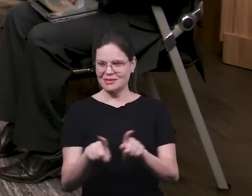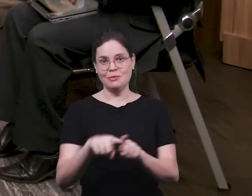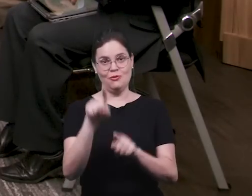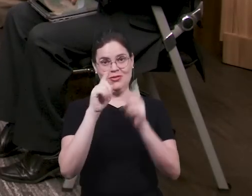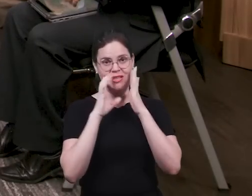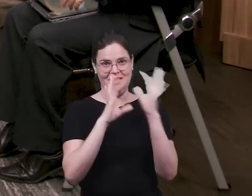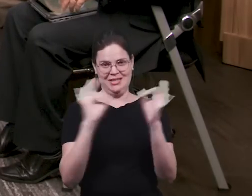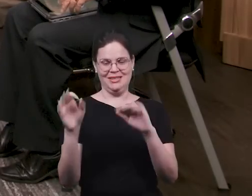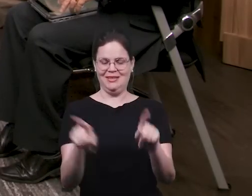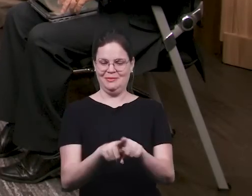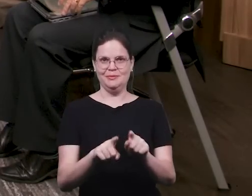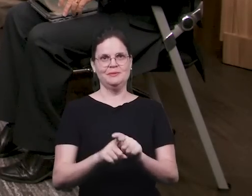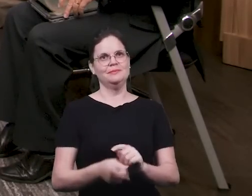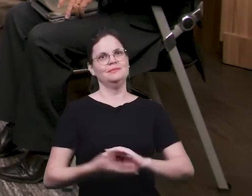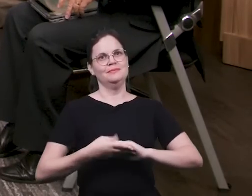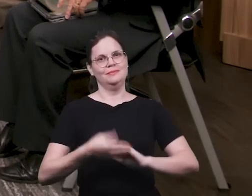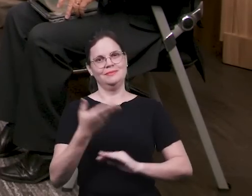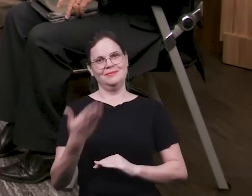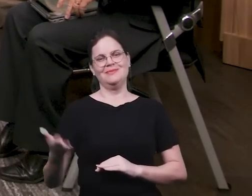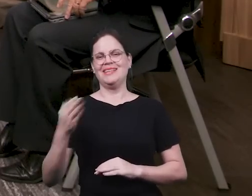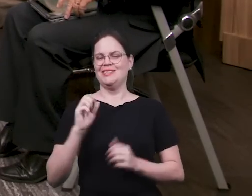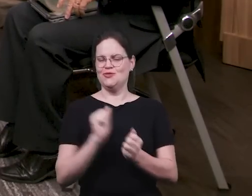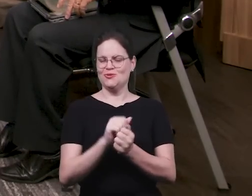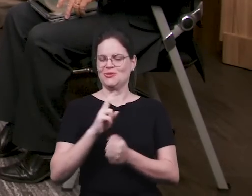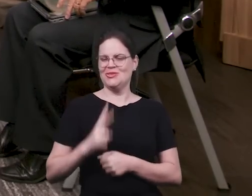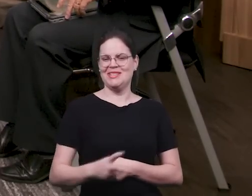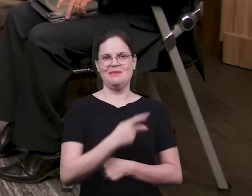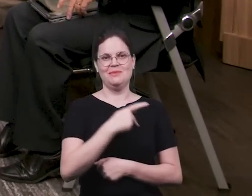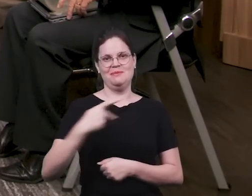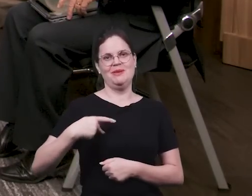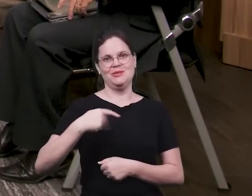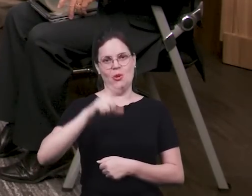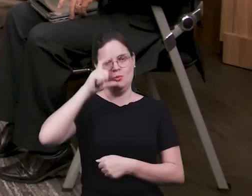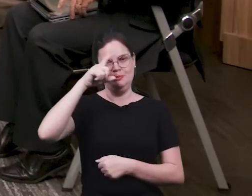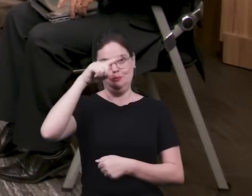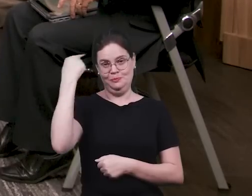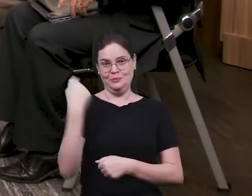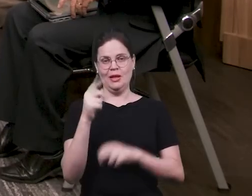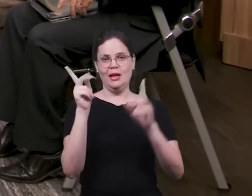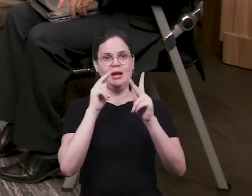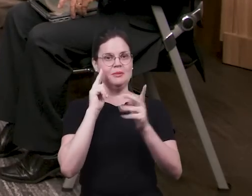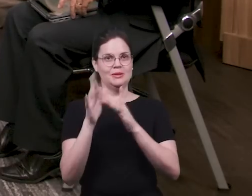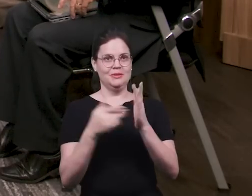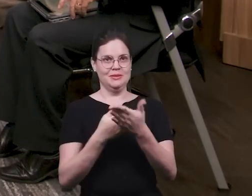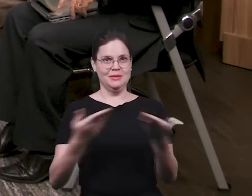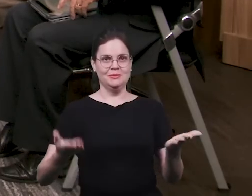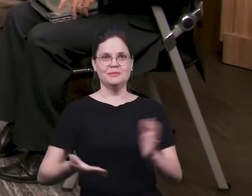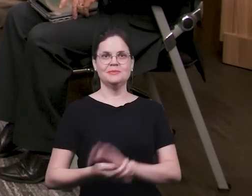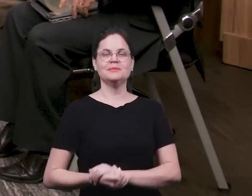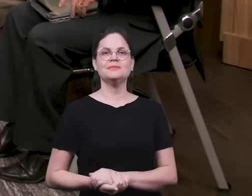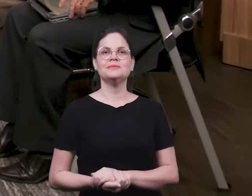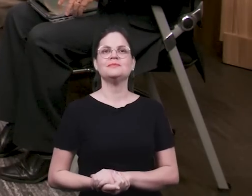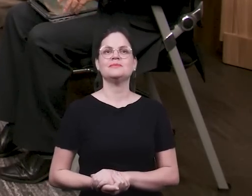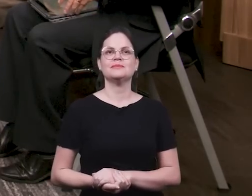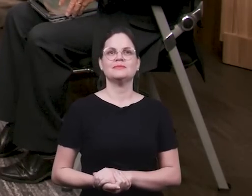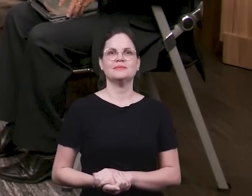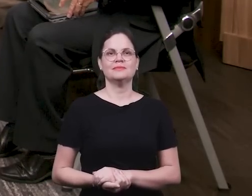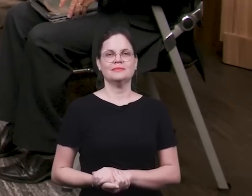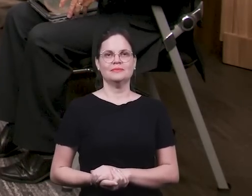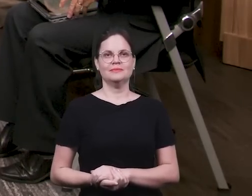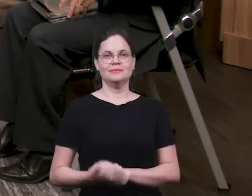os que nos acompanham. Amém. Nosso companheiro de batalha aqui, pastor Edson Ian, paz do Senhor. Paz do Senhor a todos. Muito bem, a gente